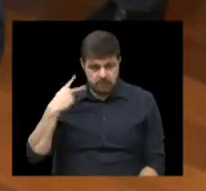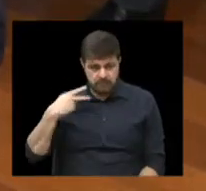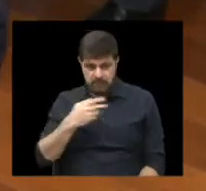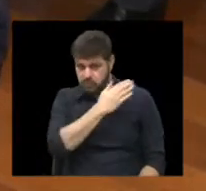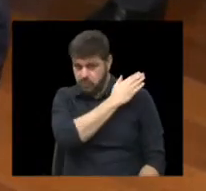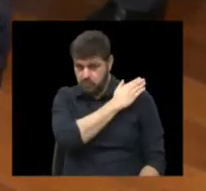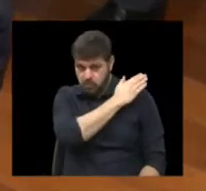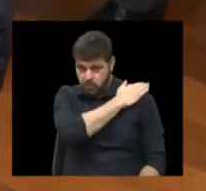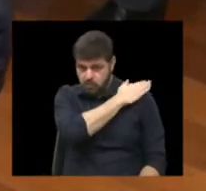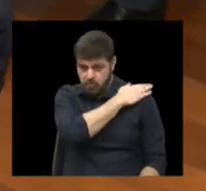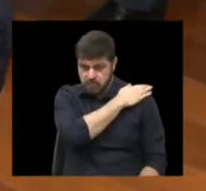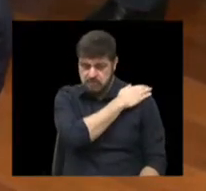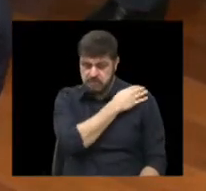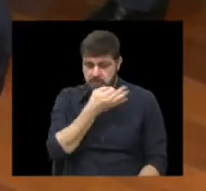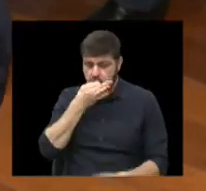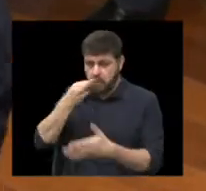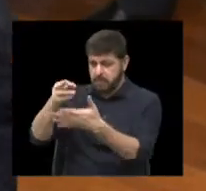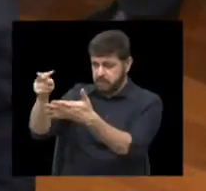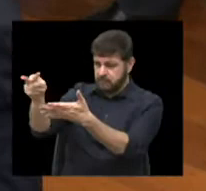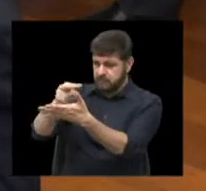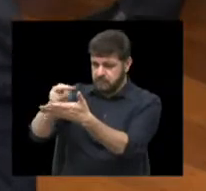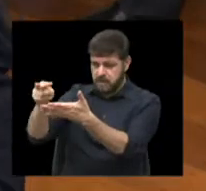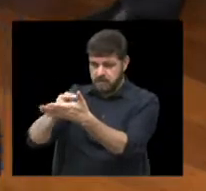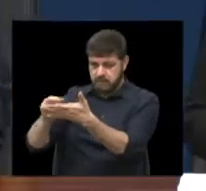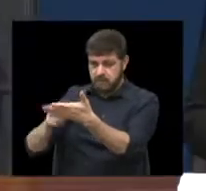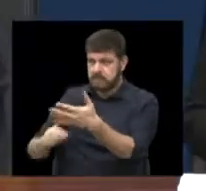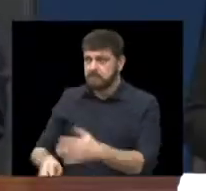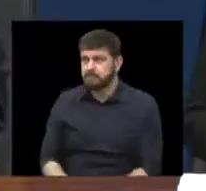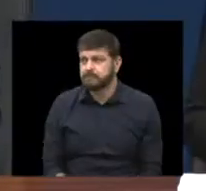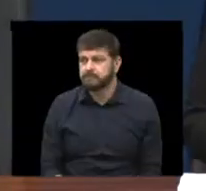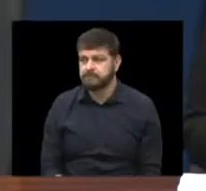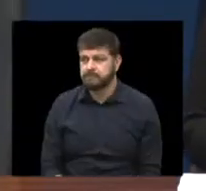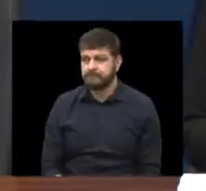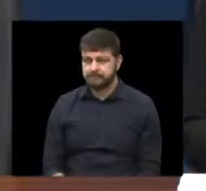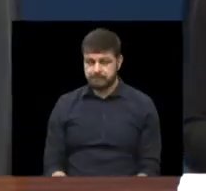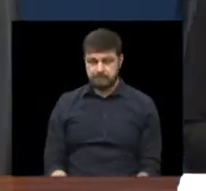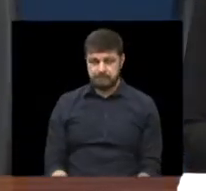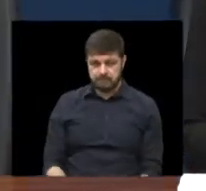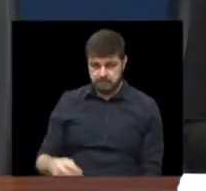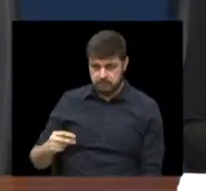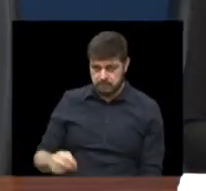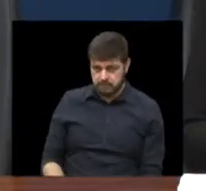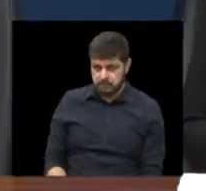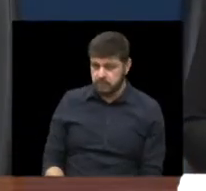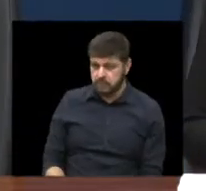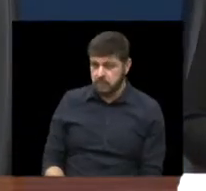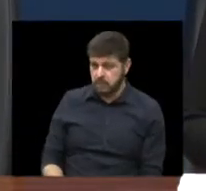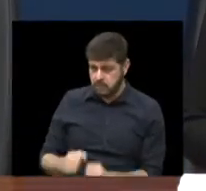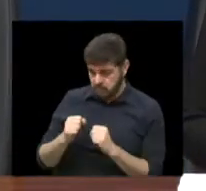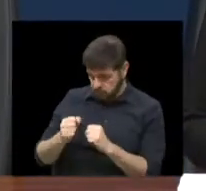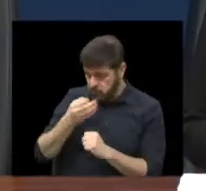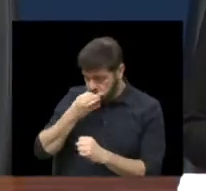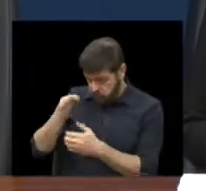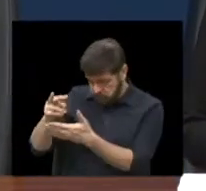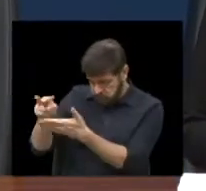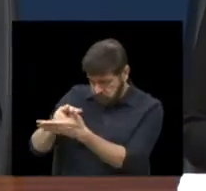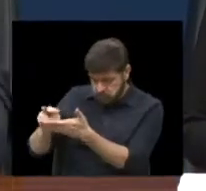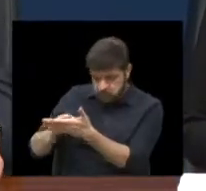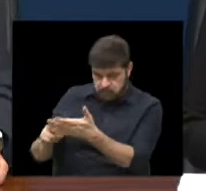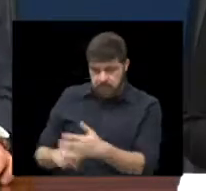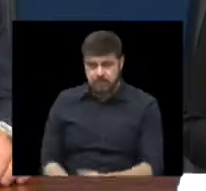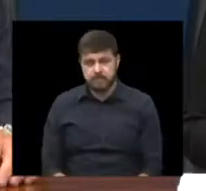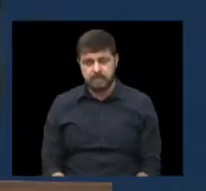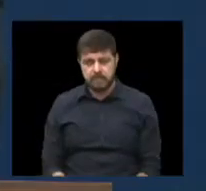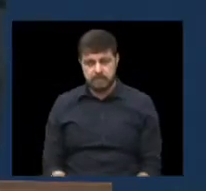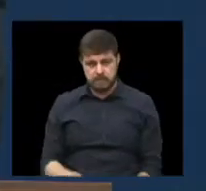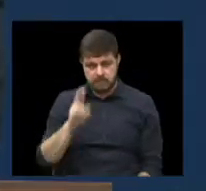fazê-lo em nome de todas as comissões em conjunto. Vereador Tico Costa, Vossa Excelência vai exarar o parecer em conjunto.